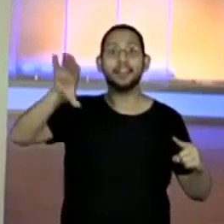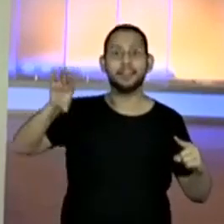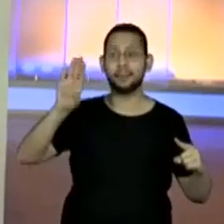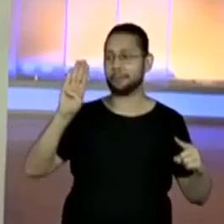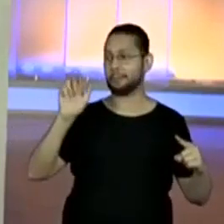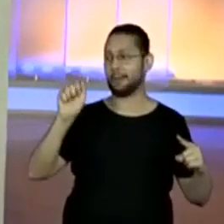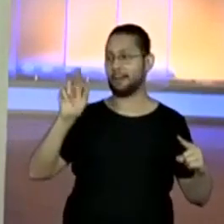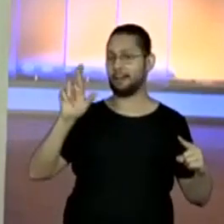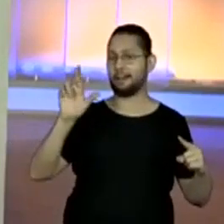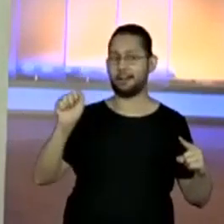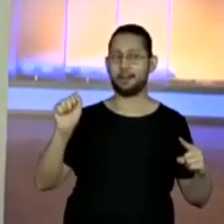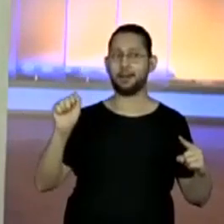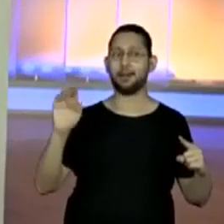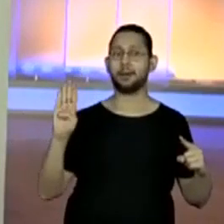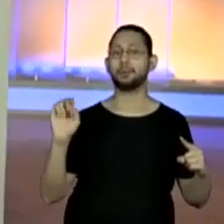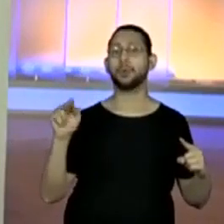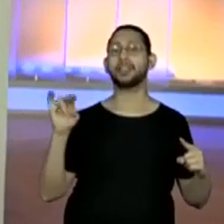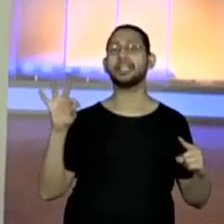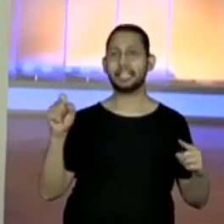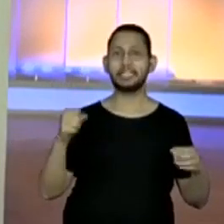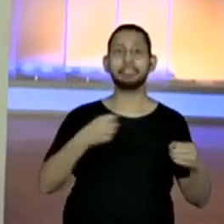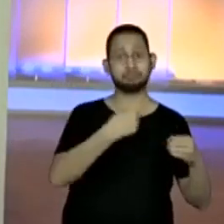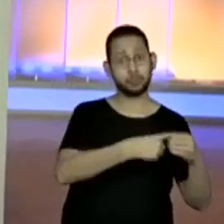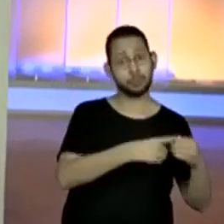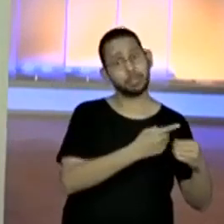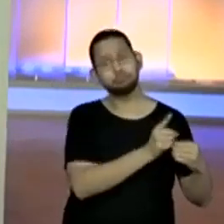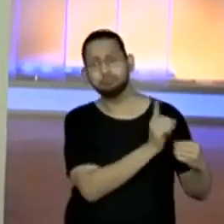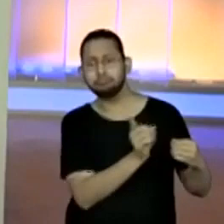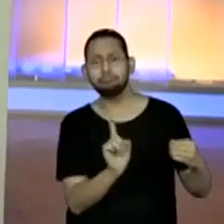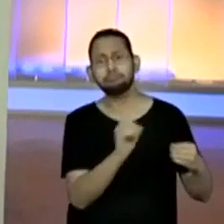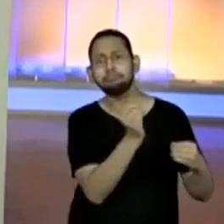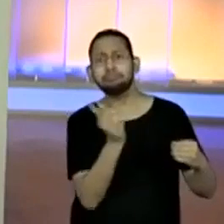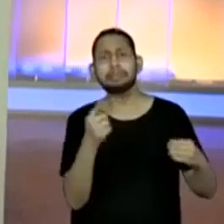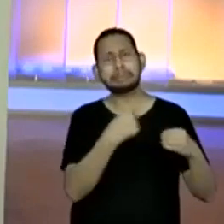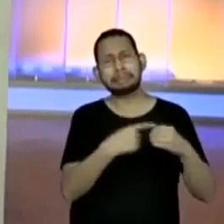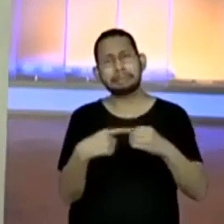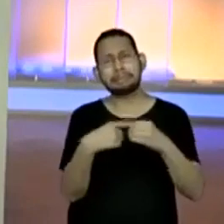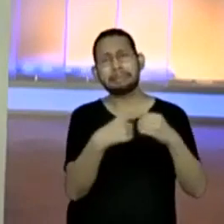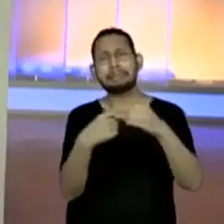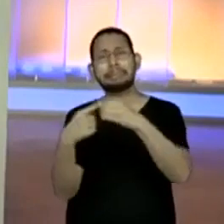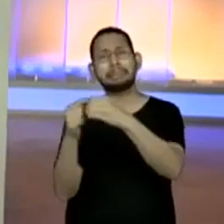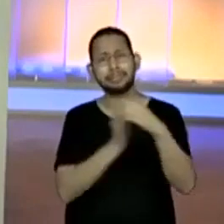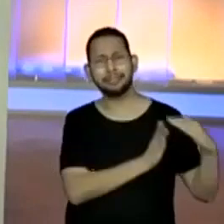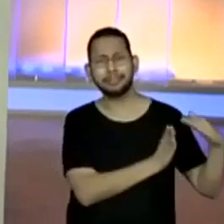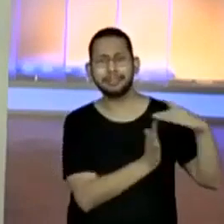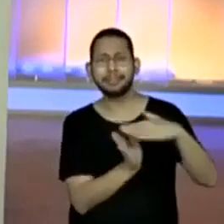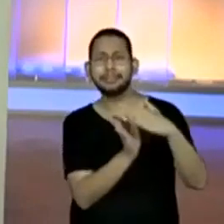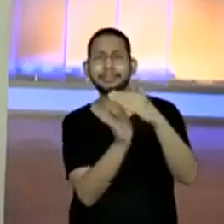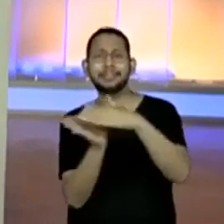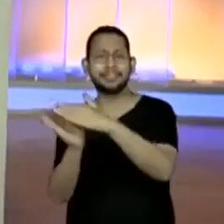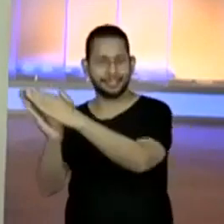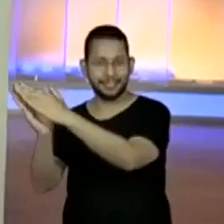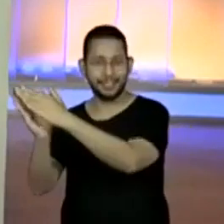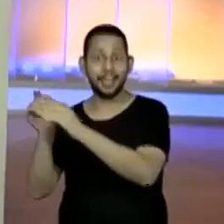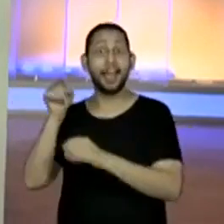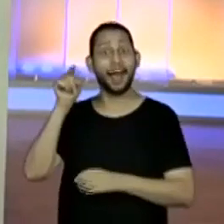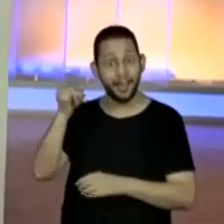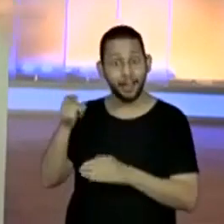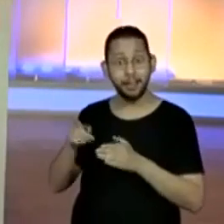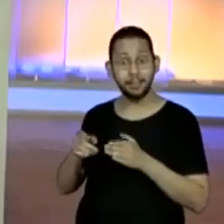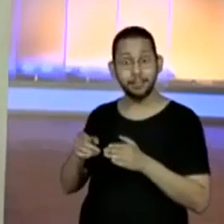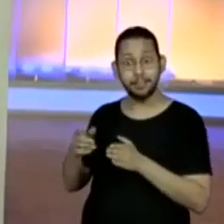entre outros vários municípios. Esse Rio Tietê que nós temos na cidade de São Paulo,